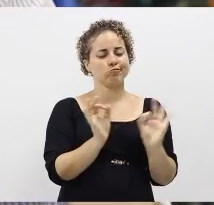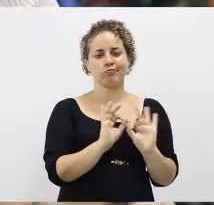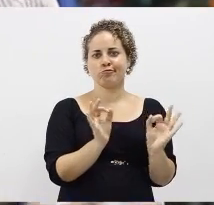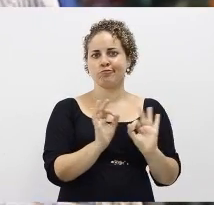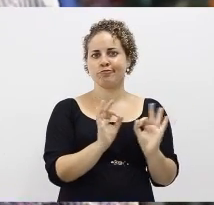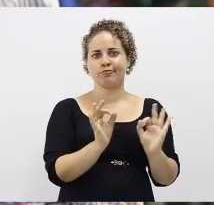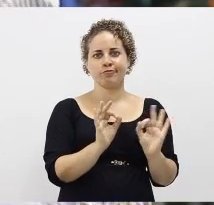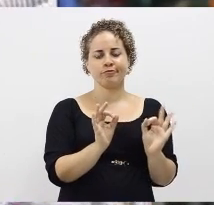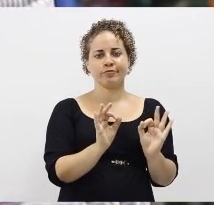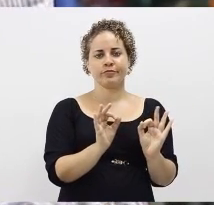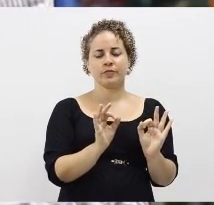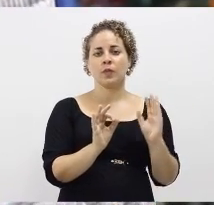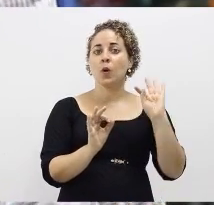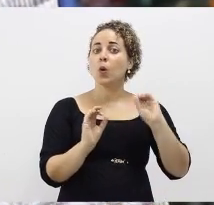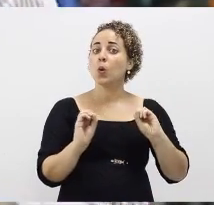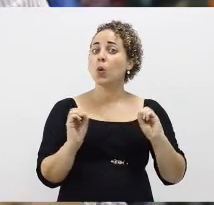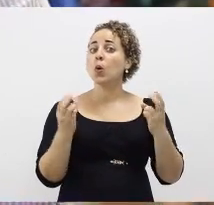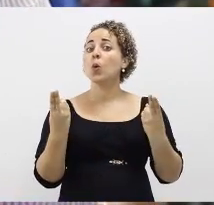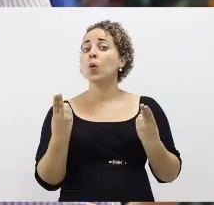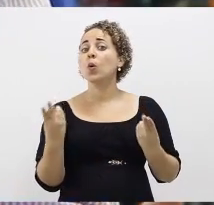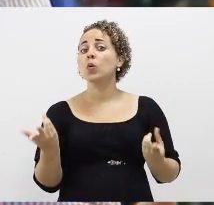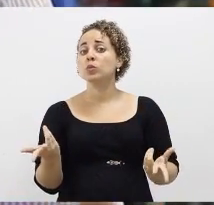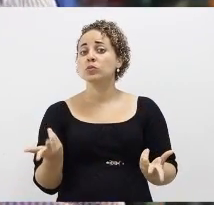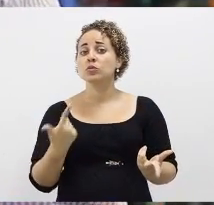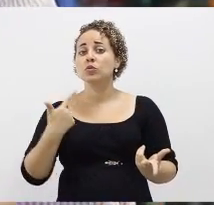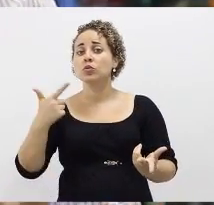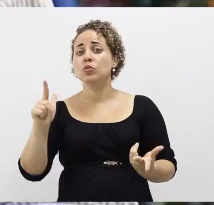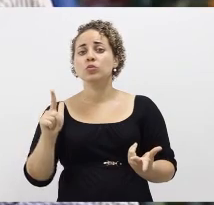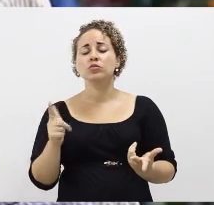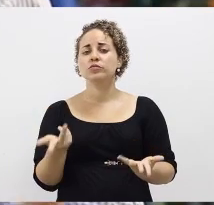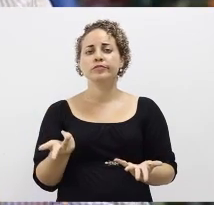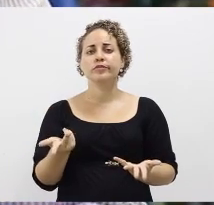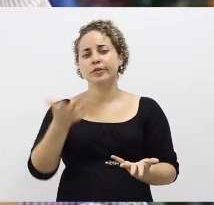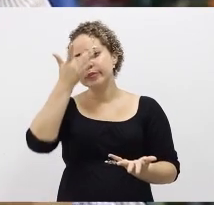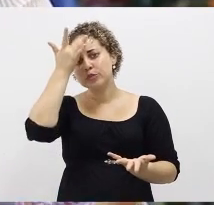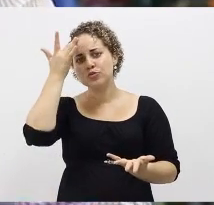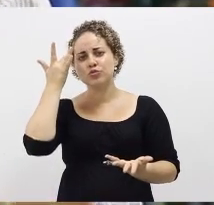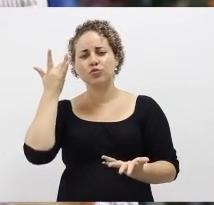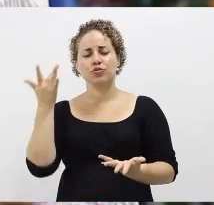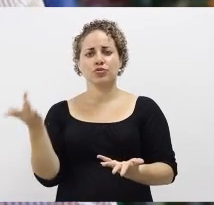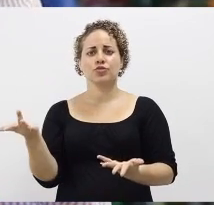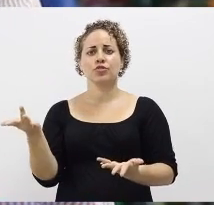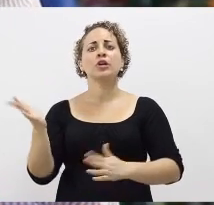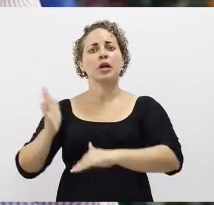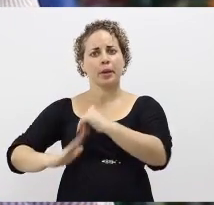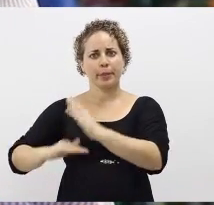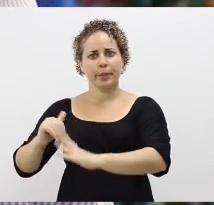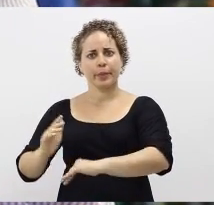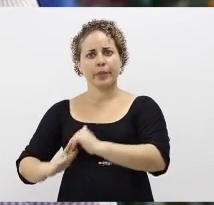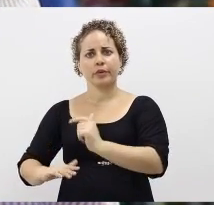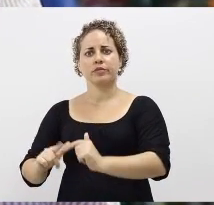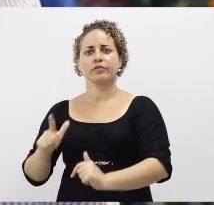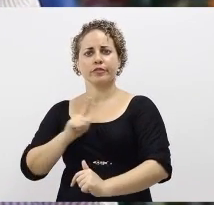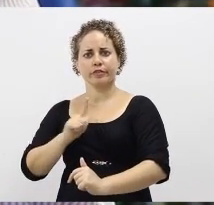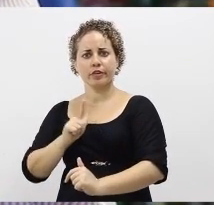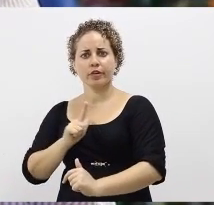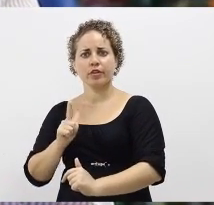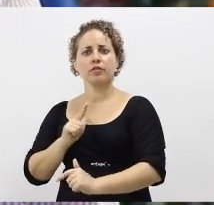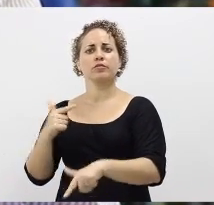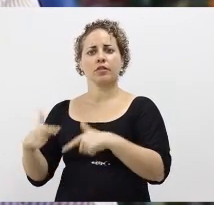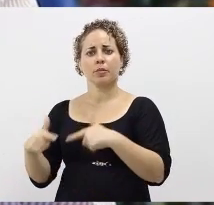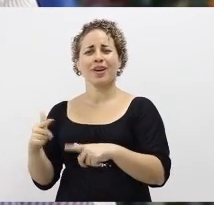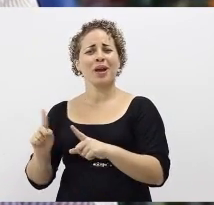desnecessárias ou uma situação no outro extremo, funcionários com capacidade ociosa.